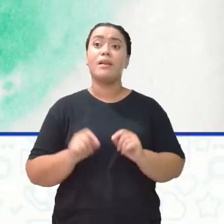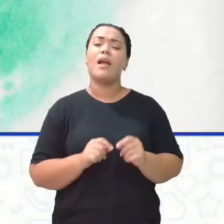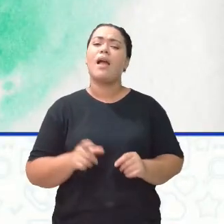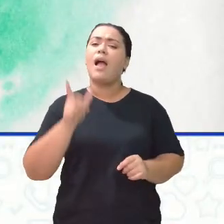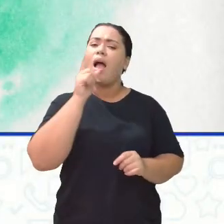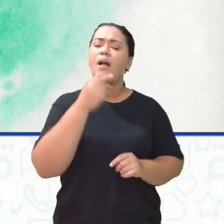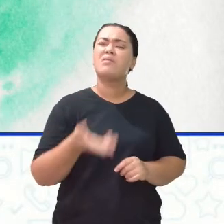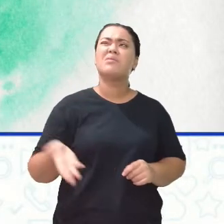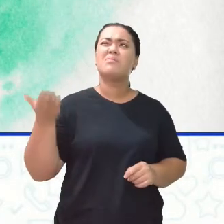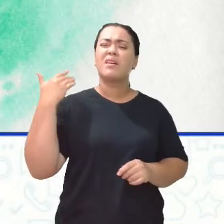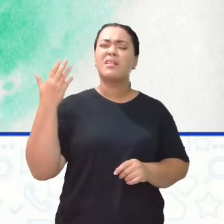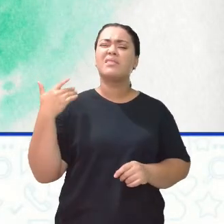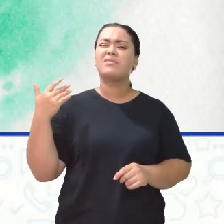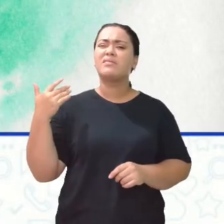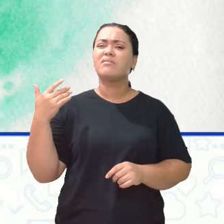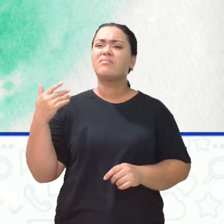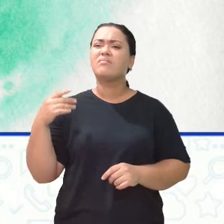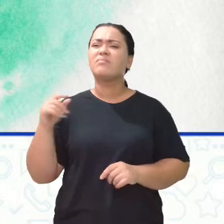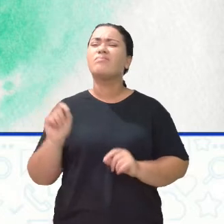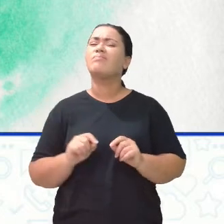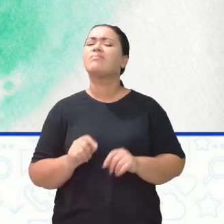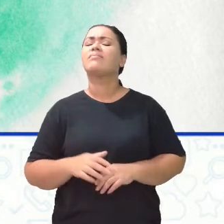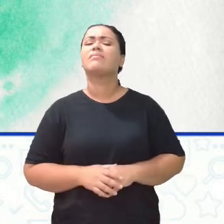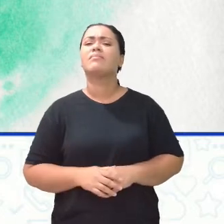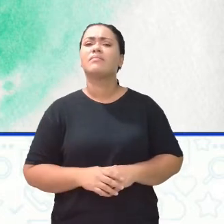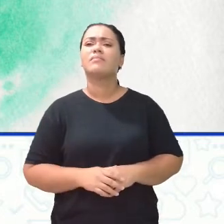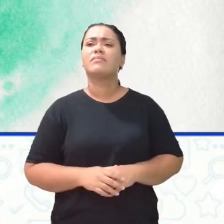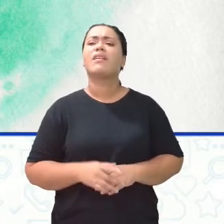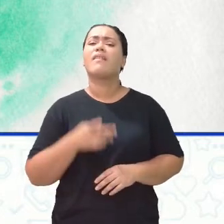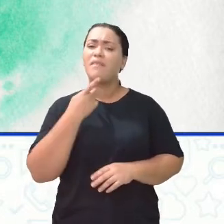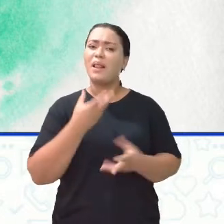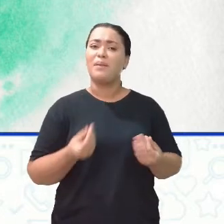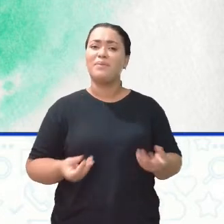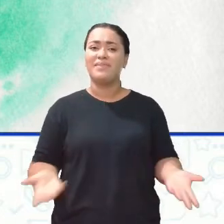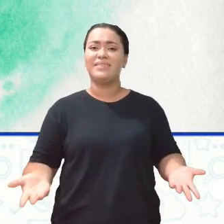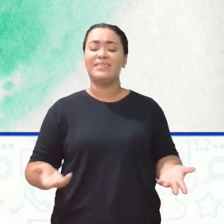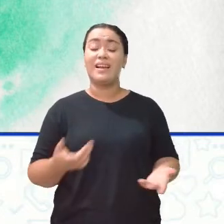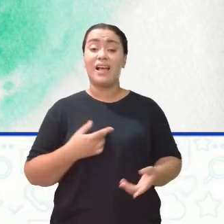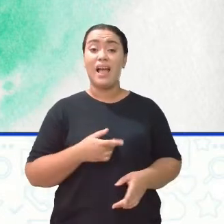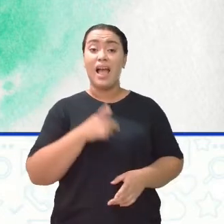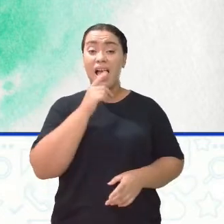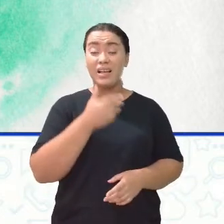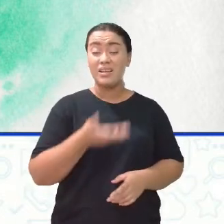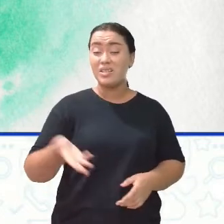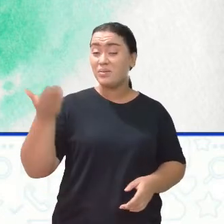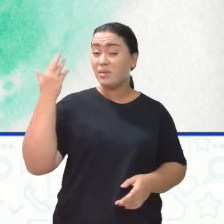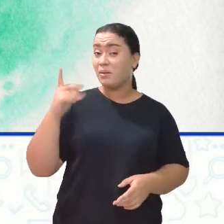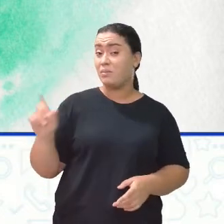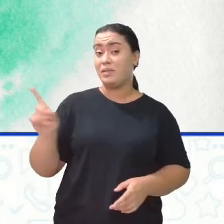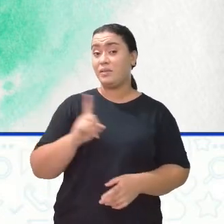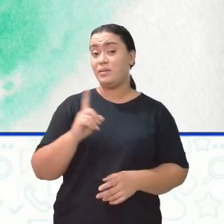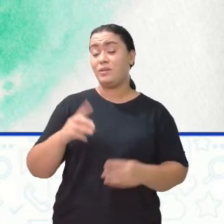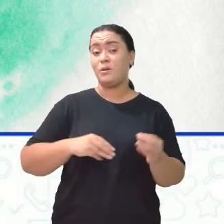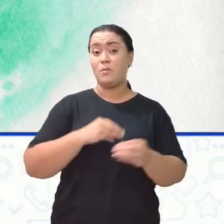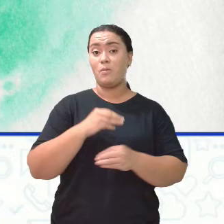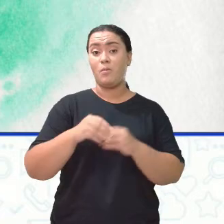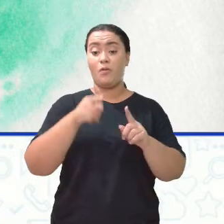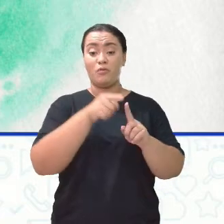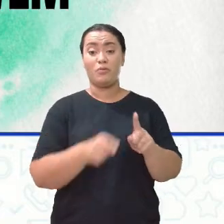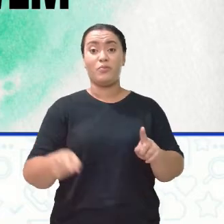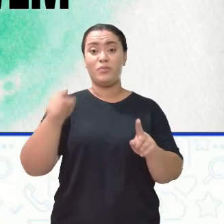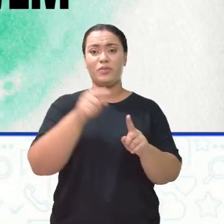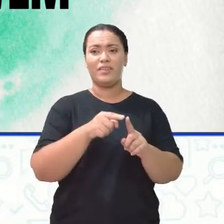águas passadas. Você sabia essa, professora Cláudia? Sim. A gente fala muito, né? Águas passadas não movem